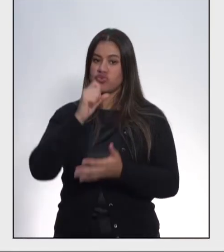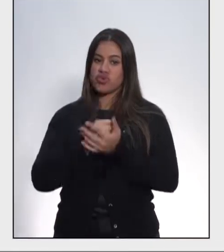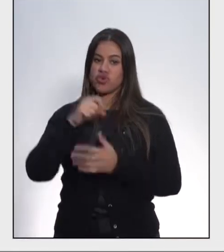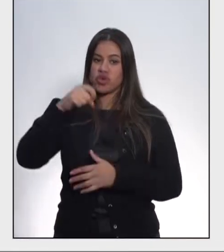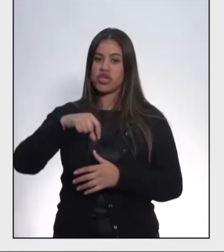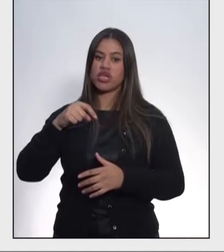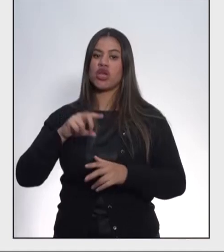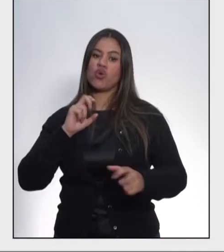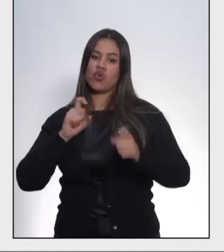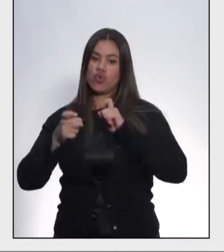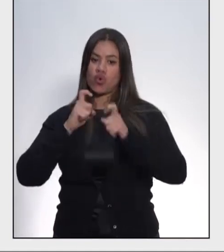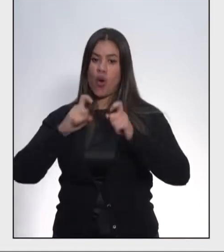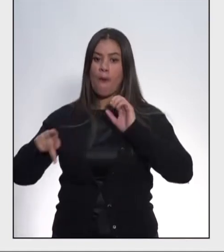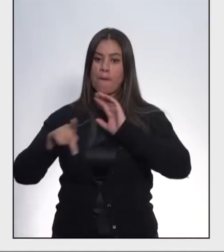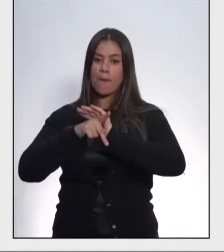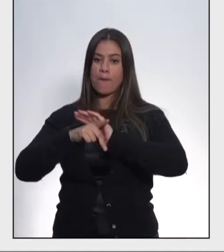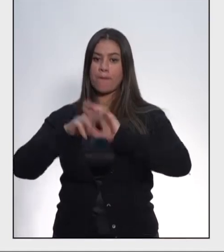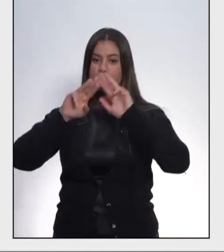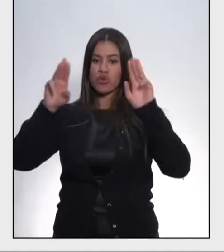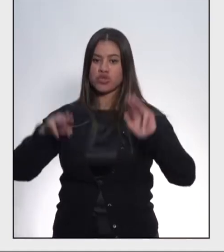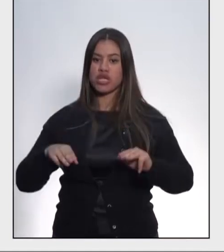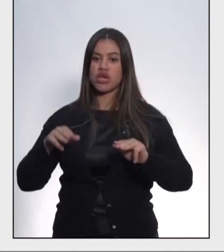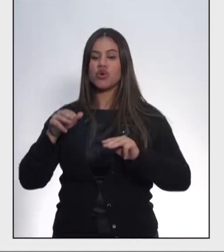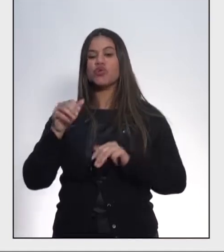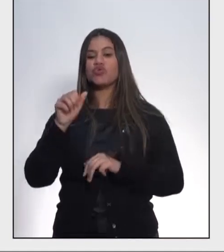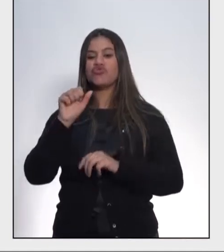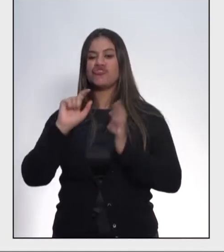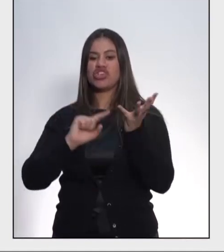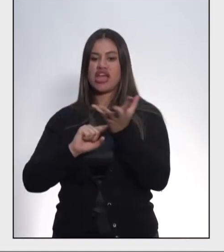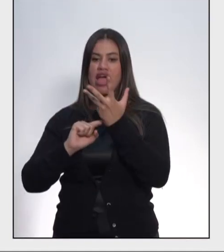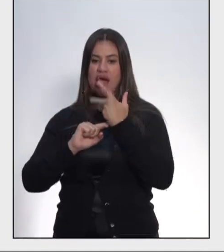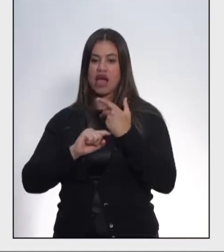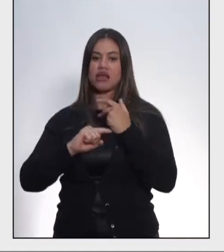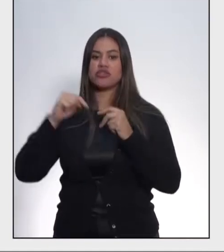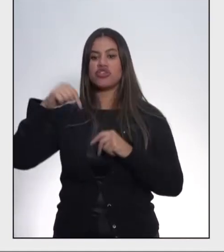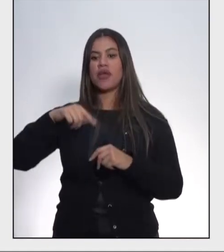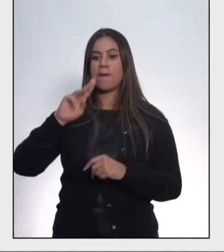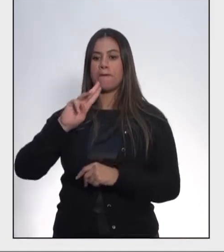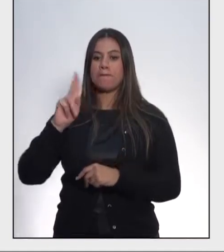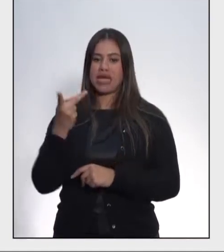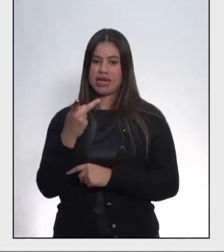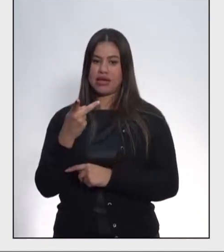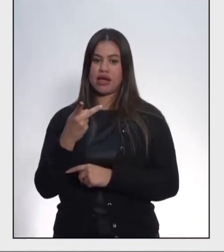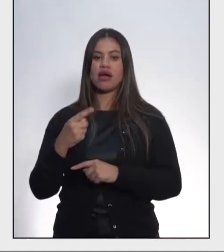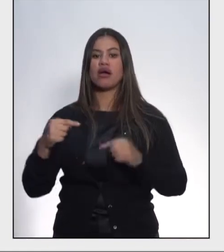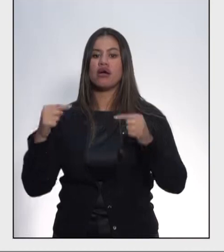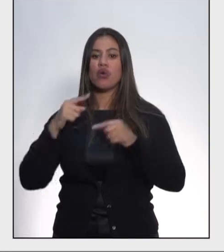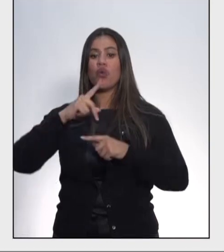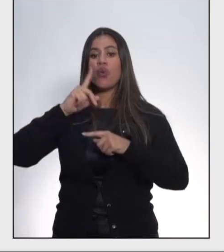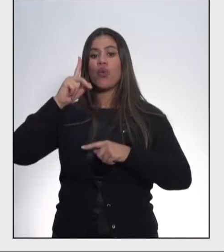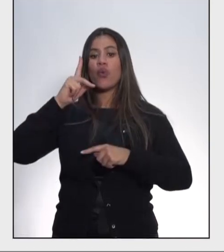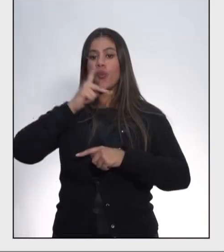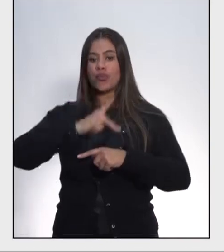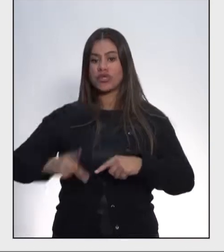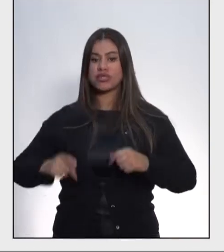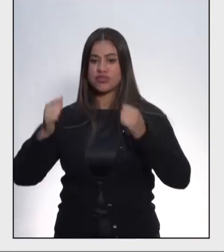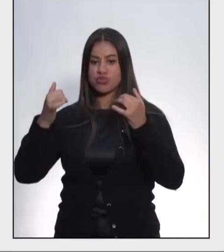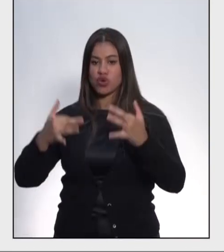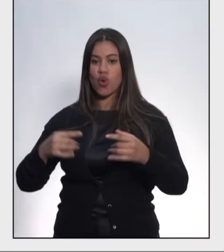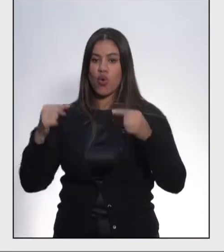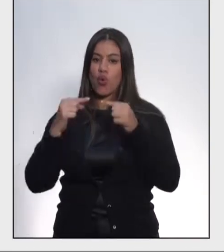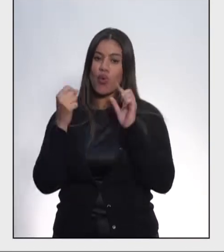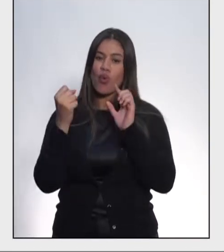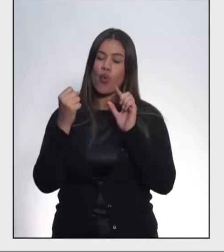Horizonte. O presidente do IFAM e do conselho ressaltou que a técnica artesanal de fabricação do queijo está inserida na cultura do que é ser mineiro.